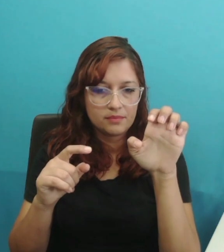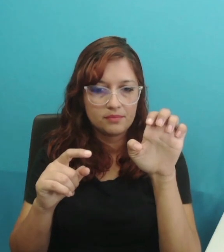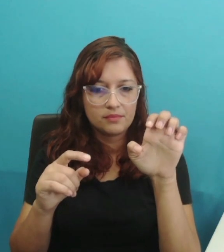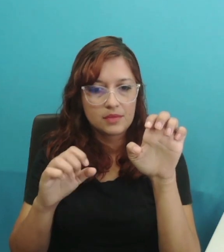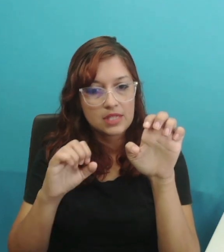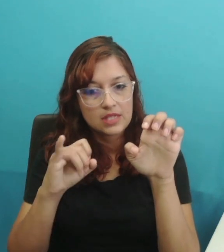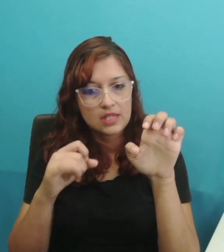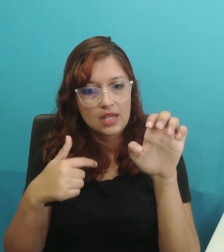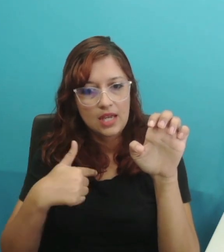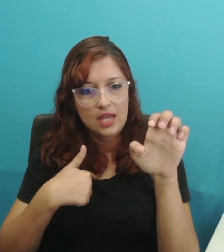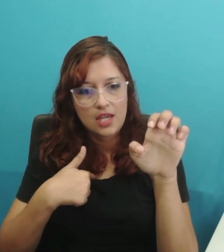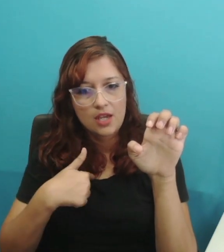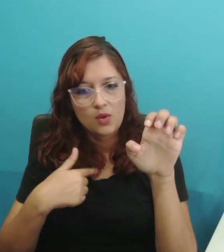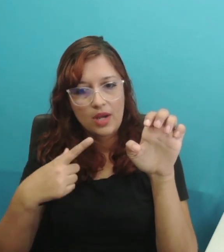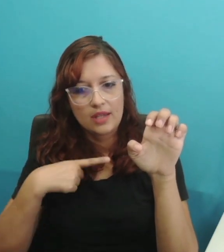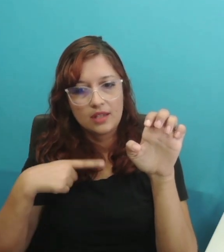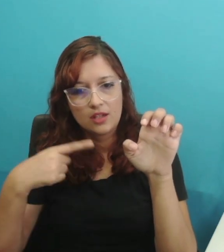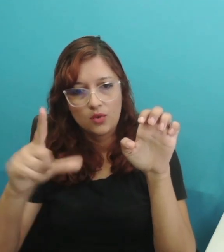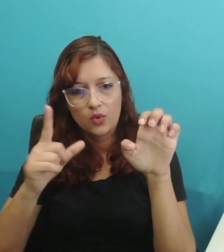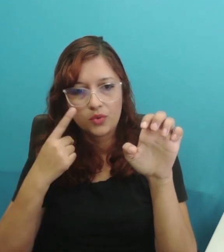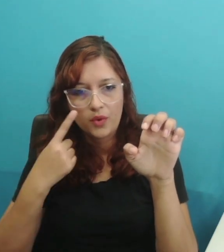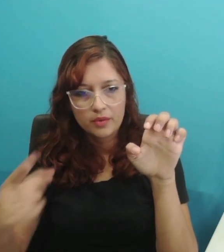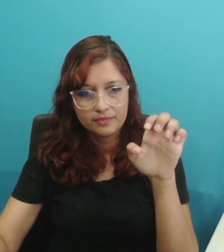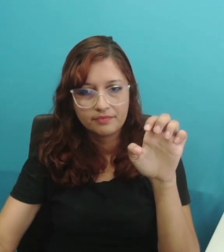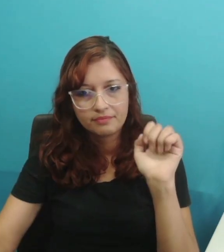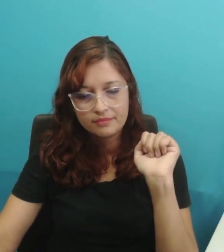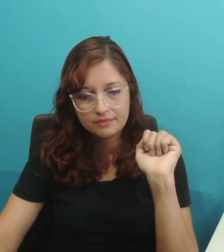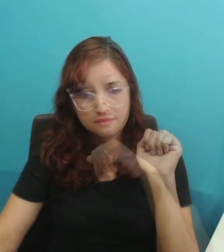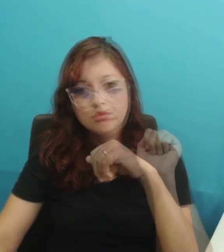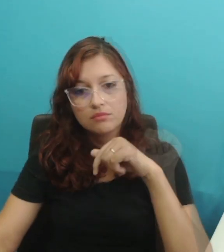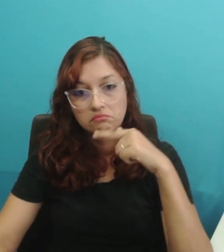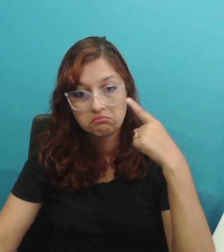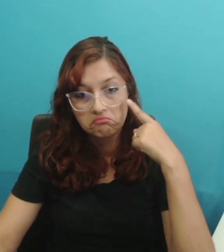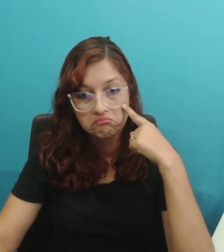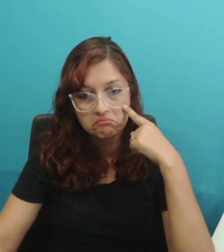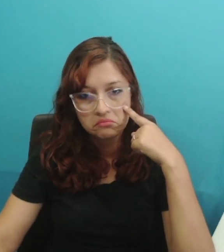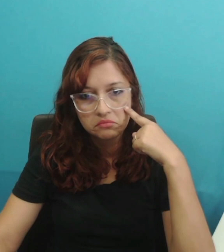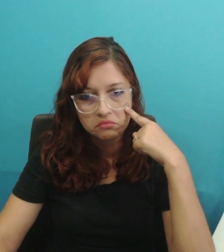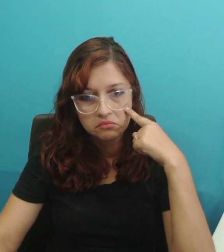Vê, tem ele falava e tem eu falava.